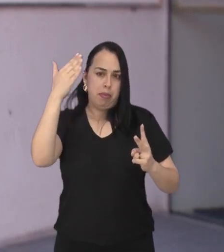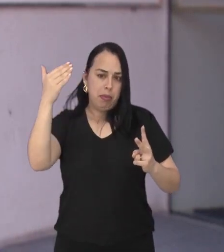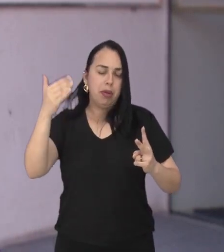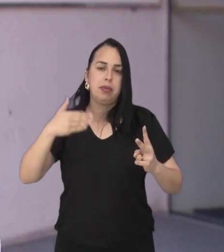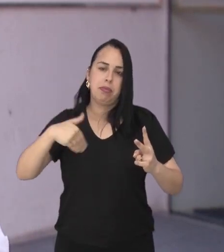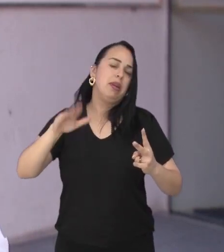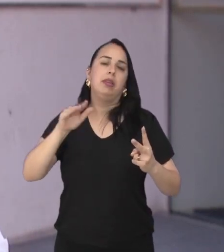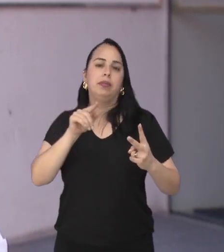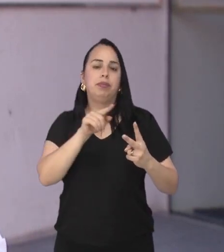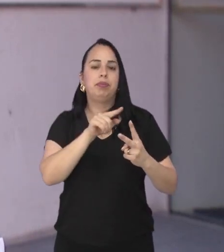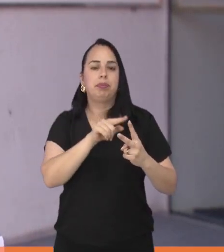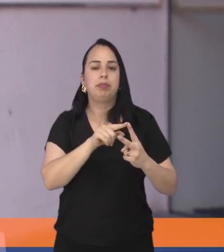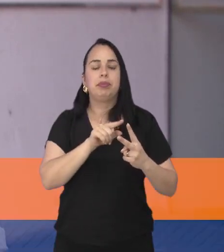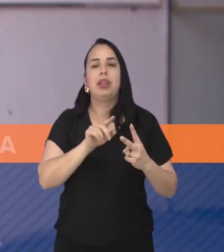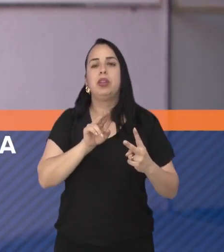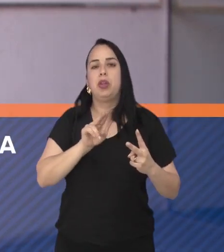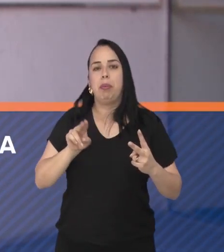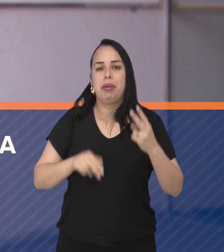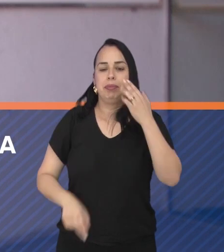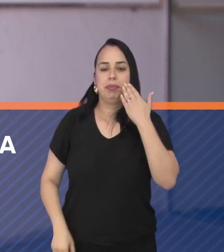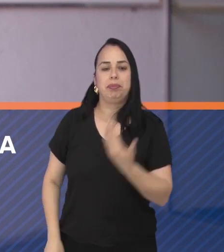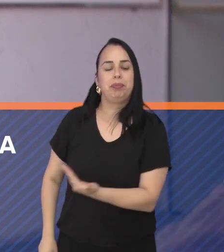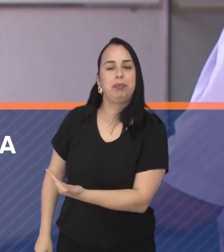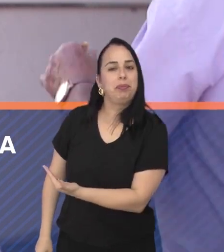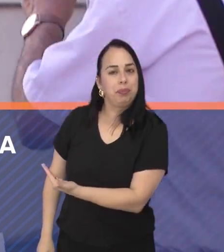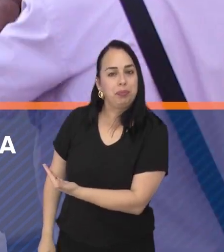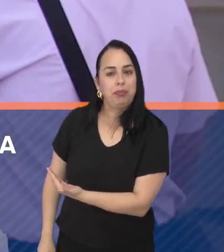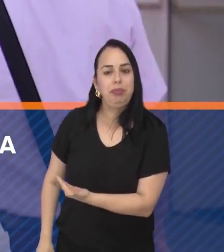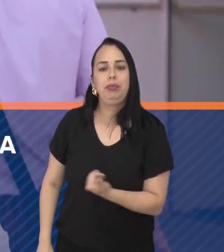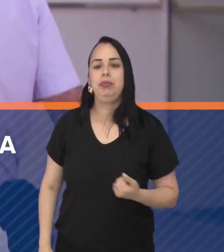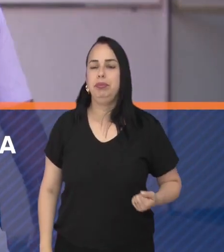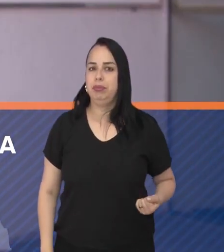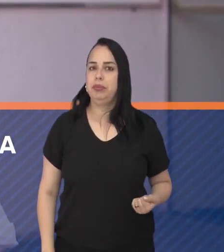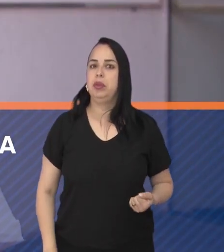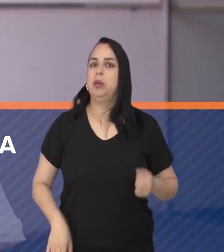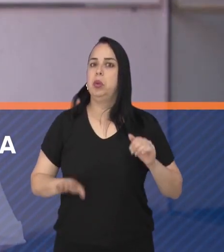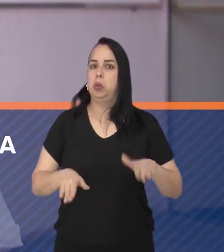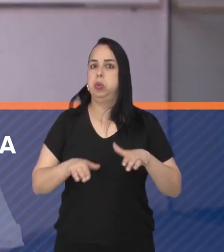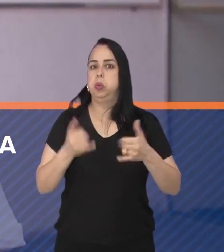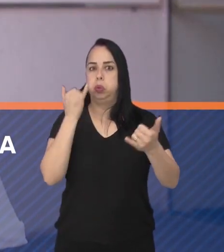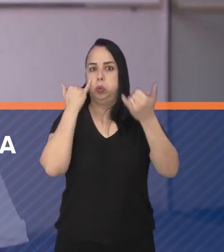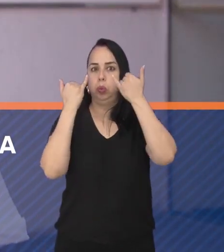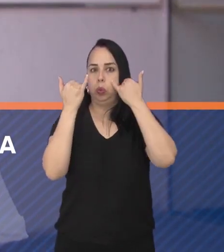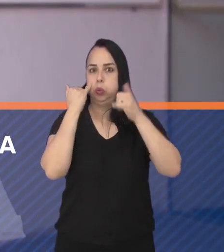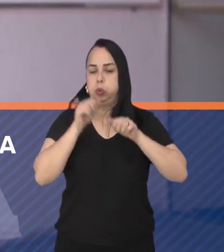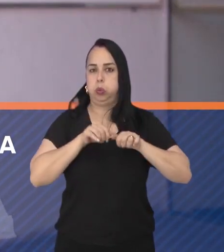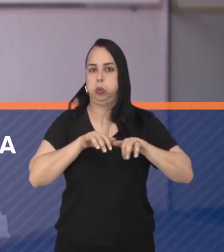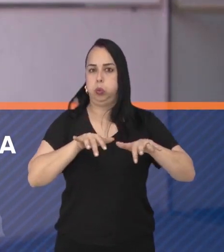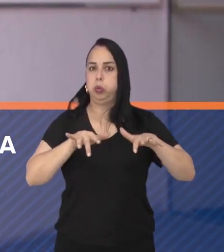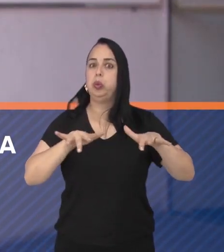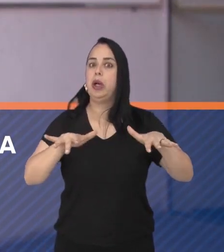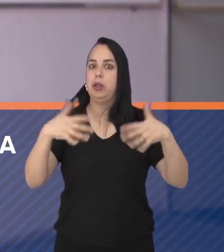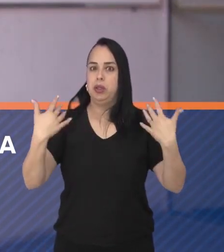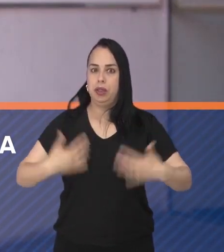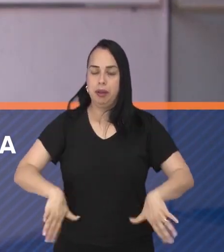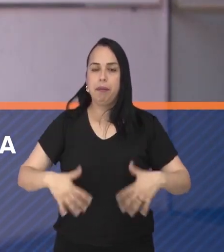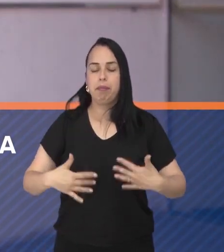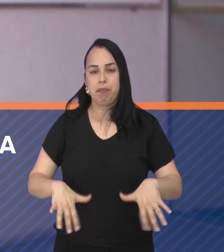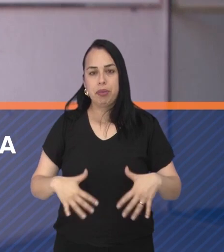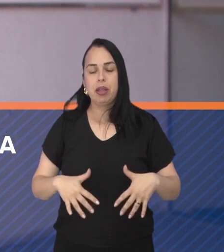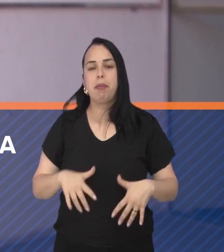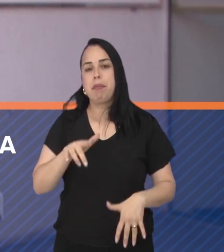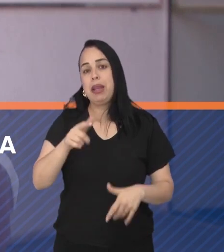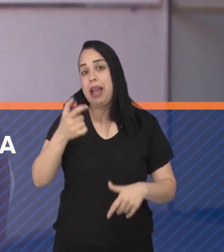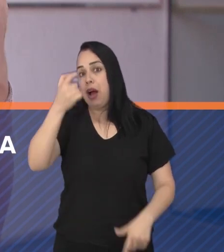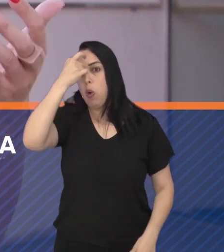na mídia. Elas têm as siglas ELA e AMI. Elas tiveram uma grande divulgação aí nos últimos anos